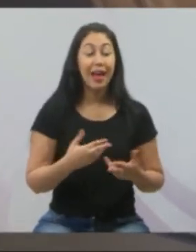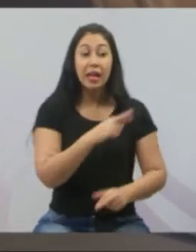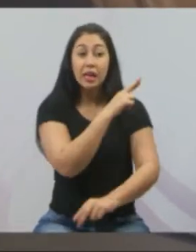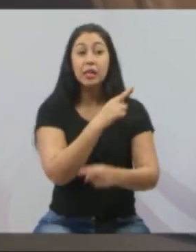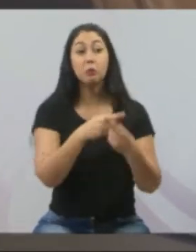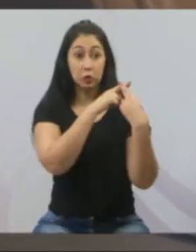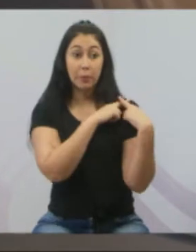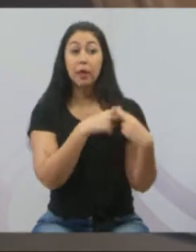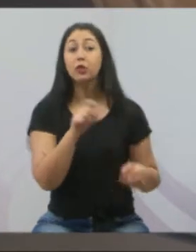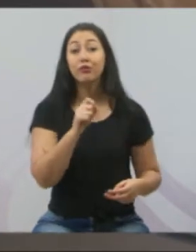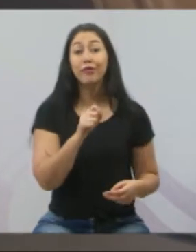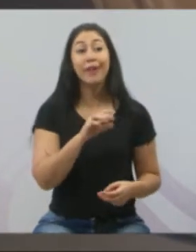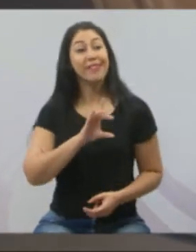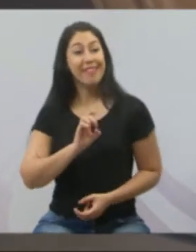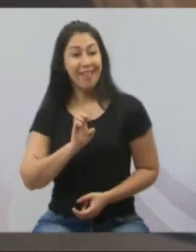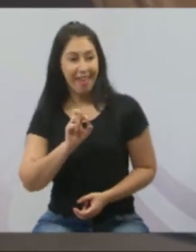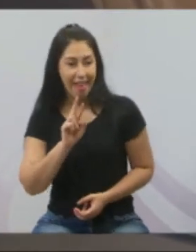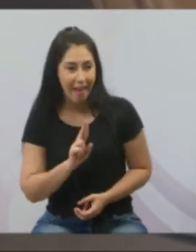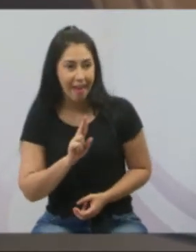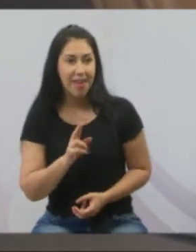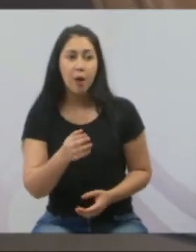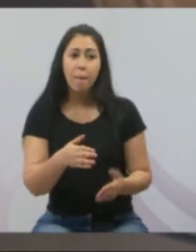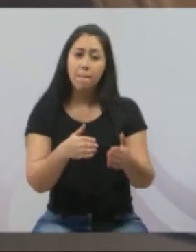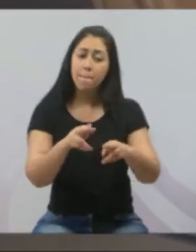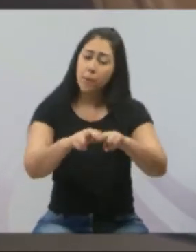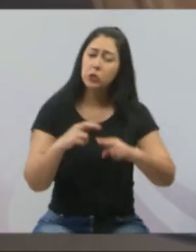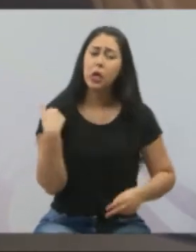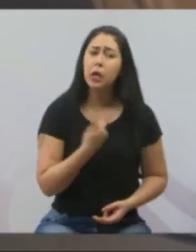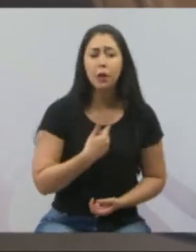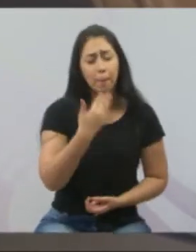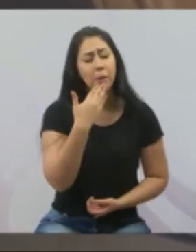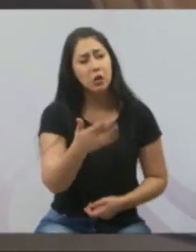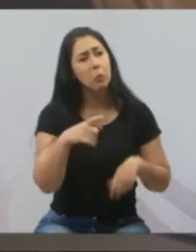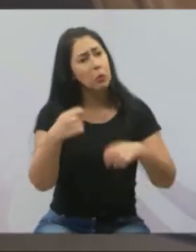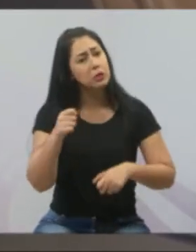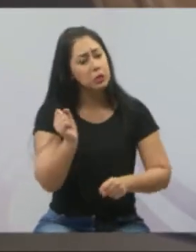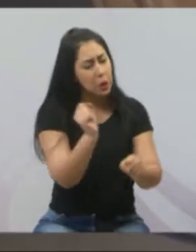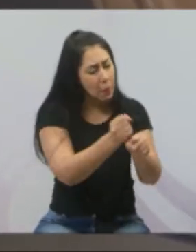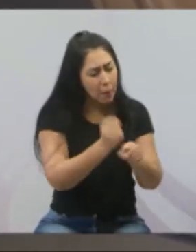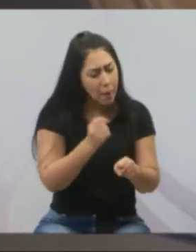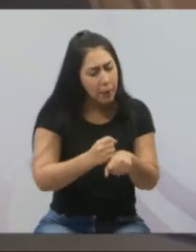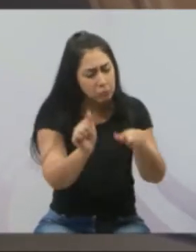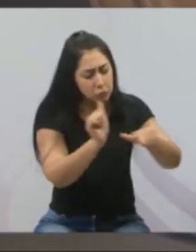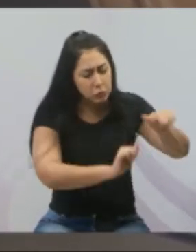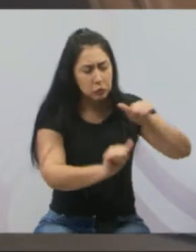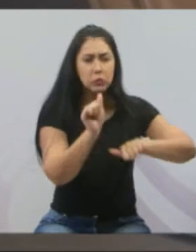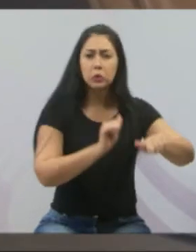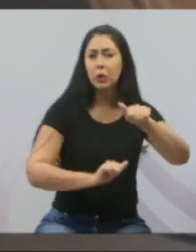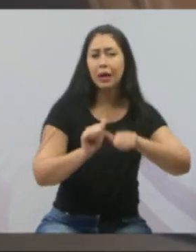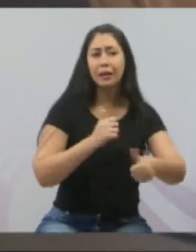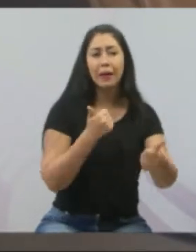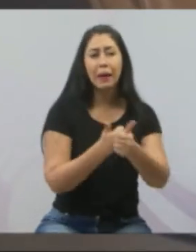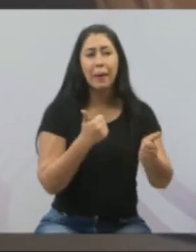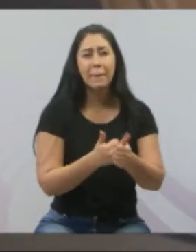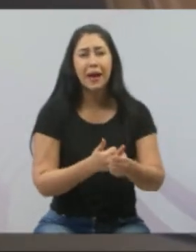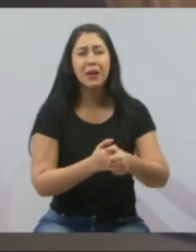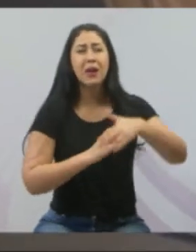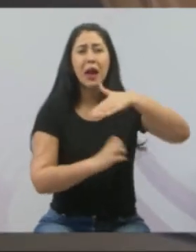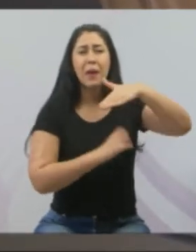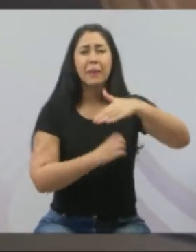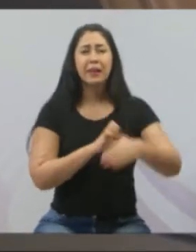muito respeitosamente recorremos à compreensão e aos prédios da EDP, antecipando agradecimento pela atenção dispensada, subscrevemos. Vereador Valmir Parque do